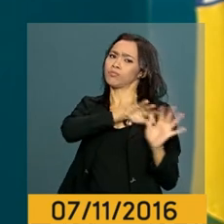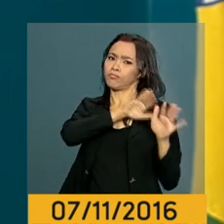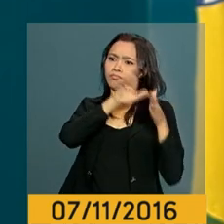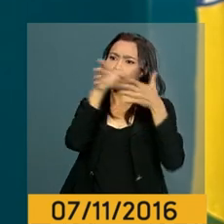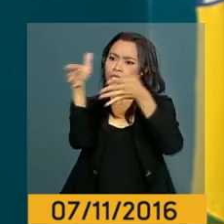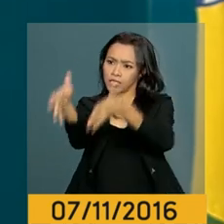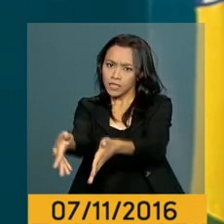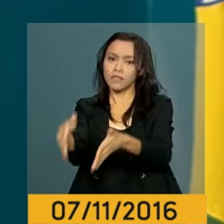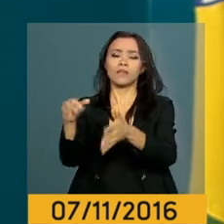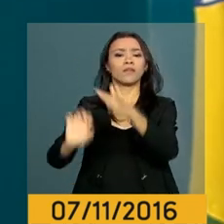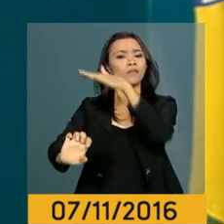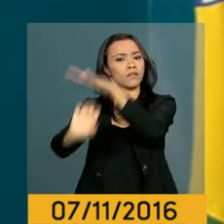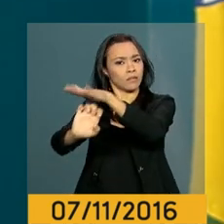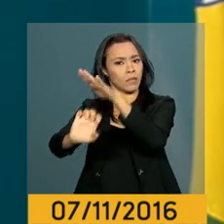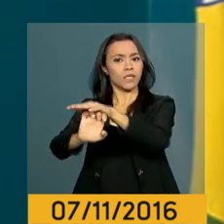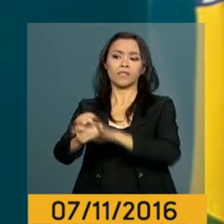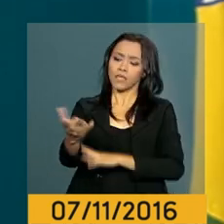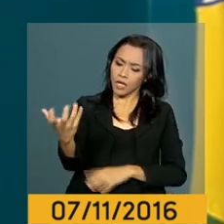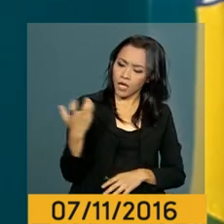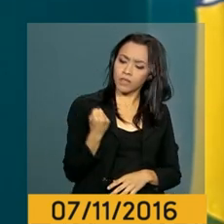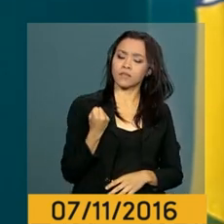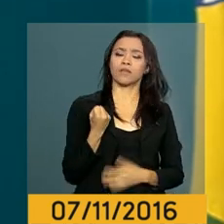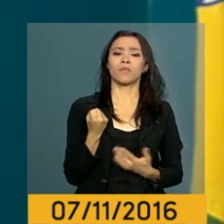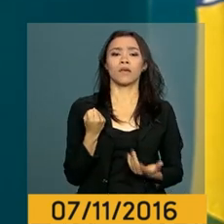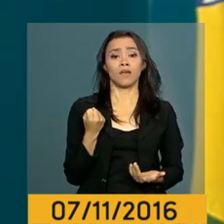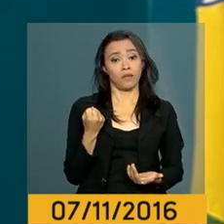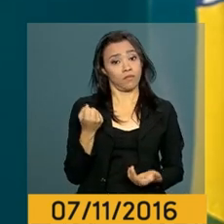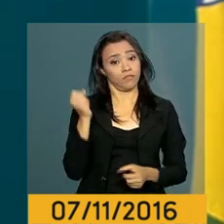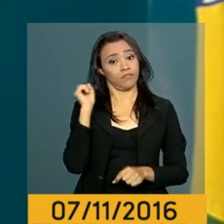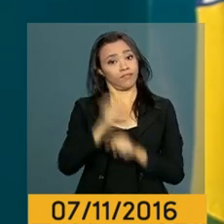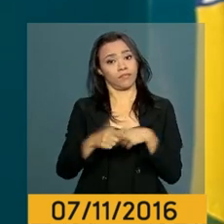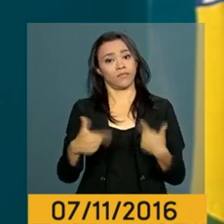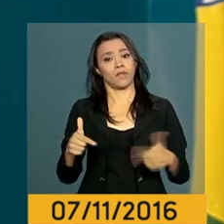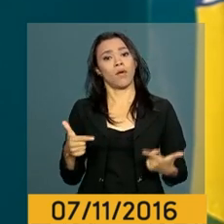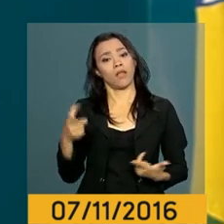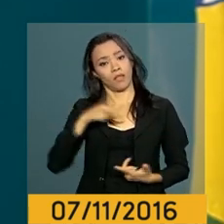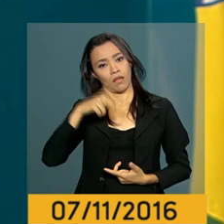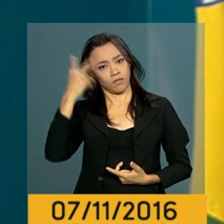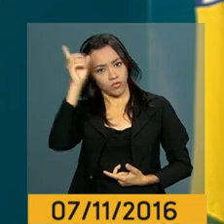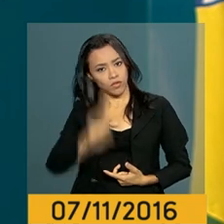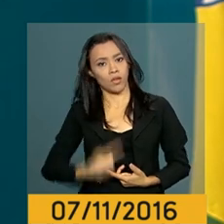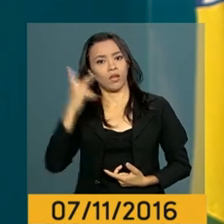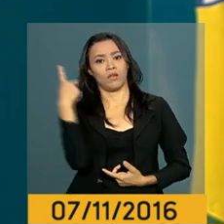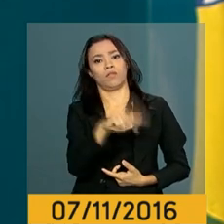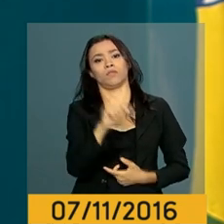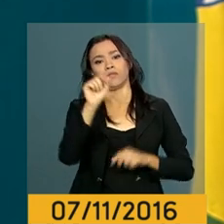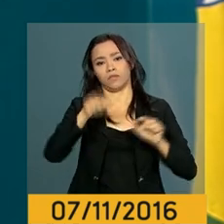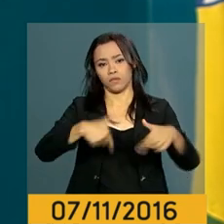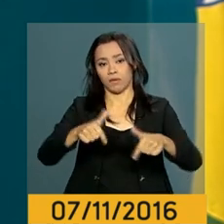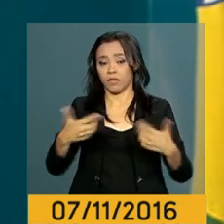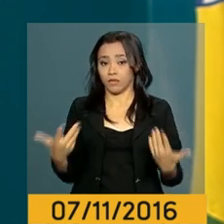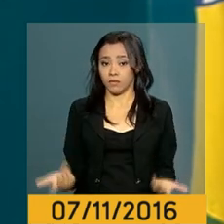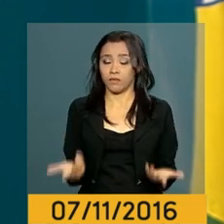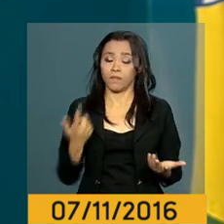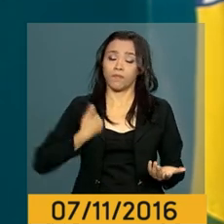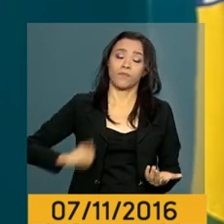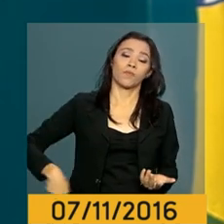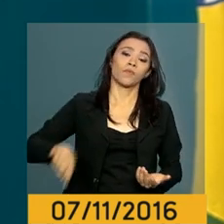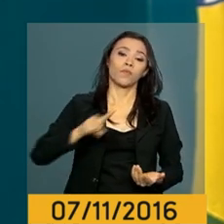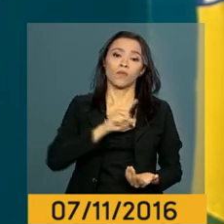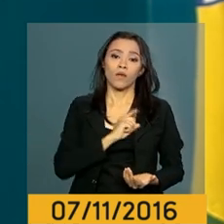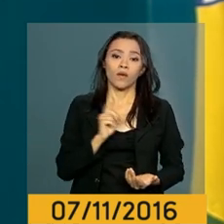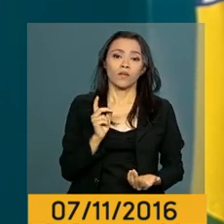comunicação e receber o seu emprego. Então, nós estamos trabalhando de uma maneira, meus amigos, que,